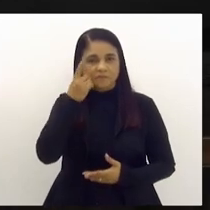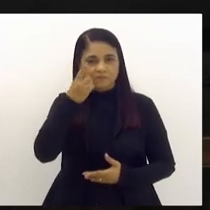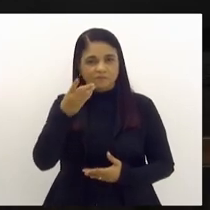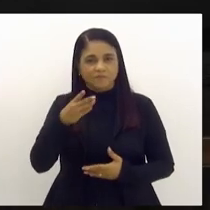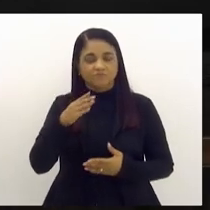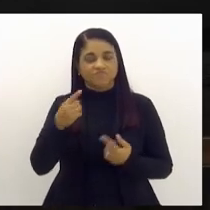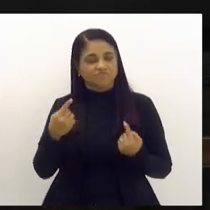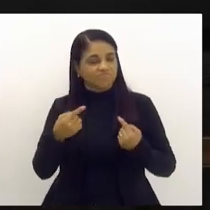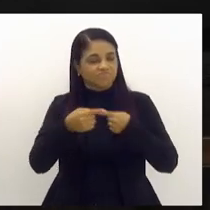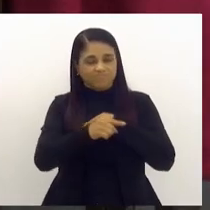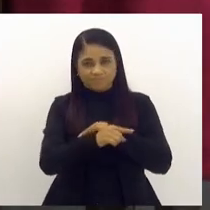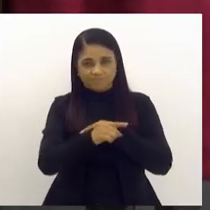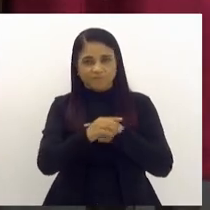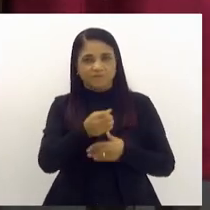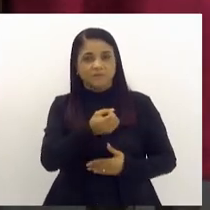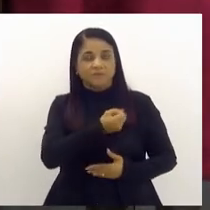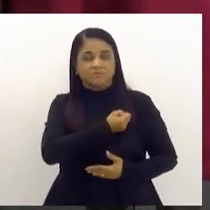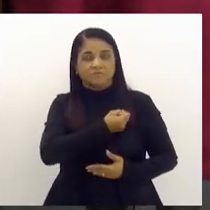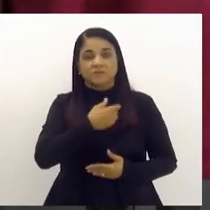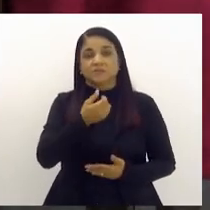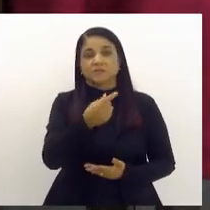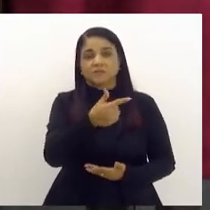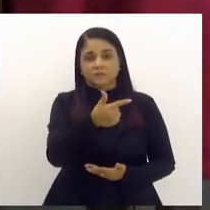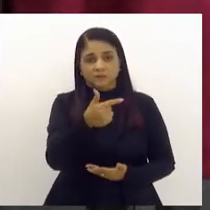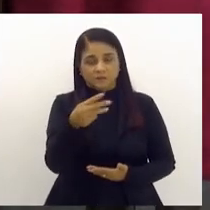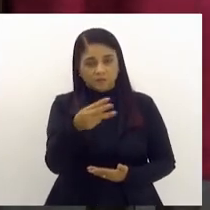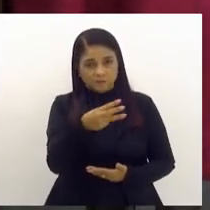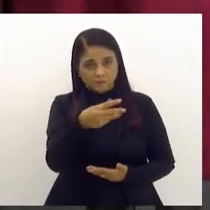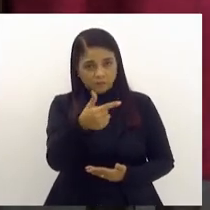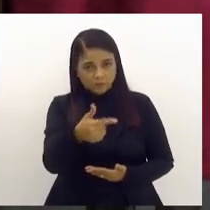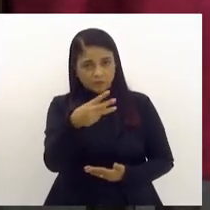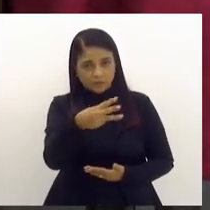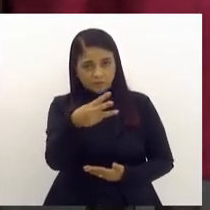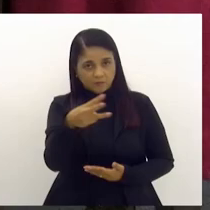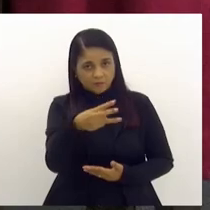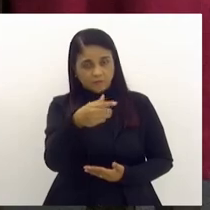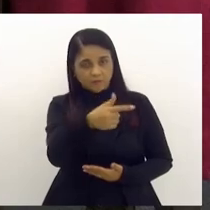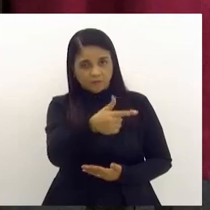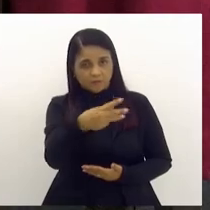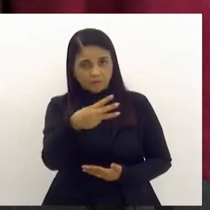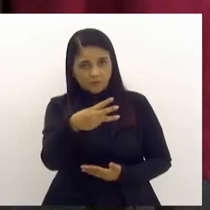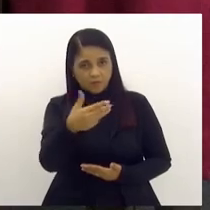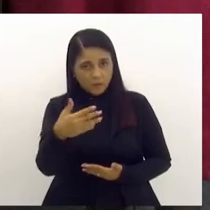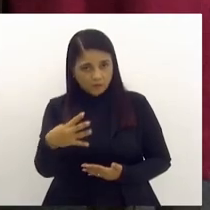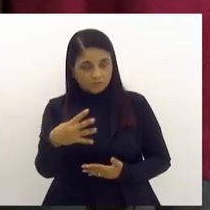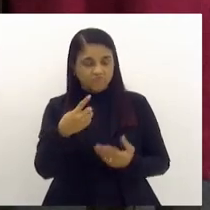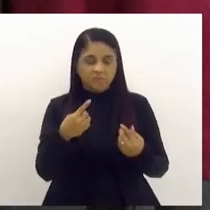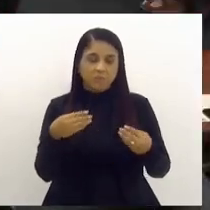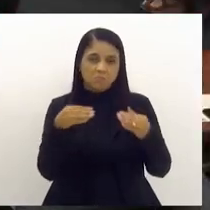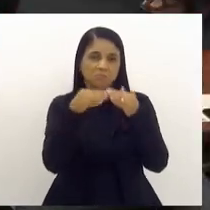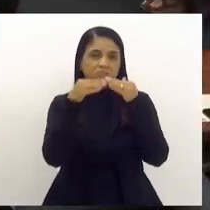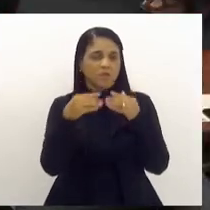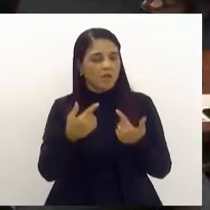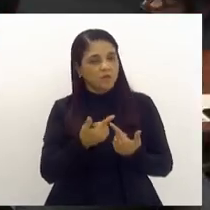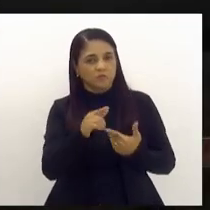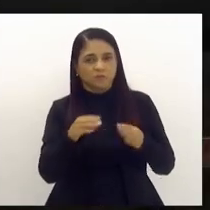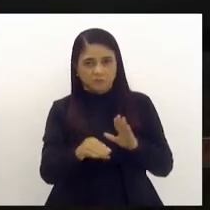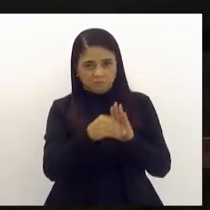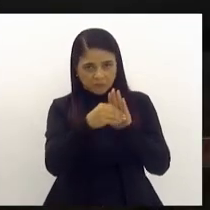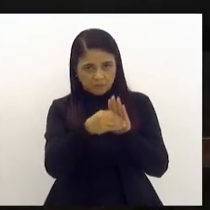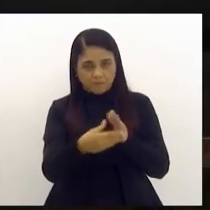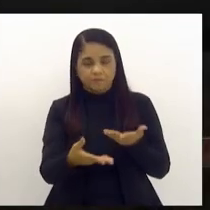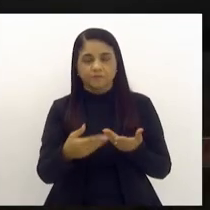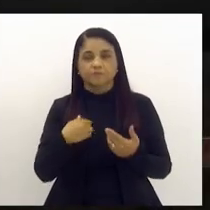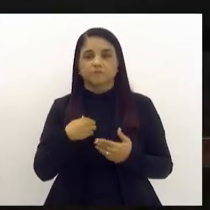parecer contrário às emendas 32, 33 e 34 e favorável às demais emendas. Obrigado. Pela